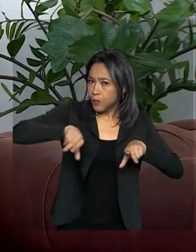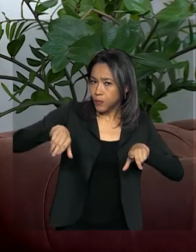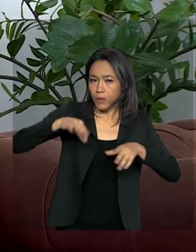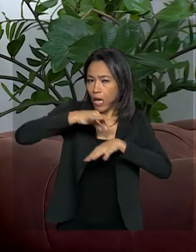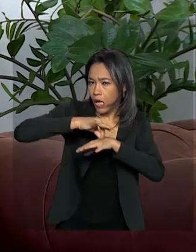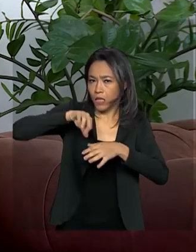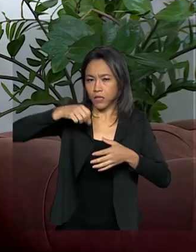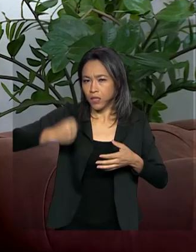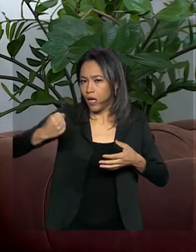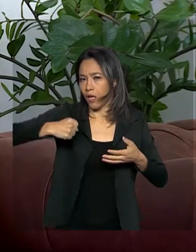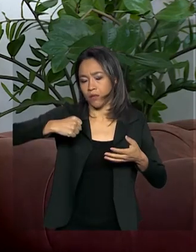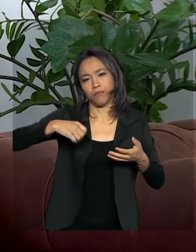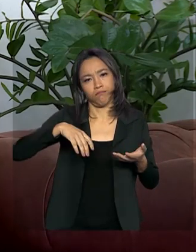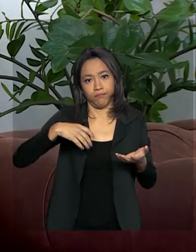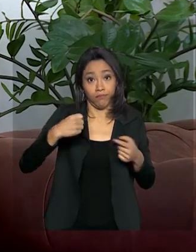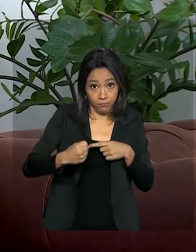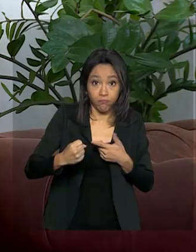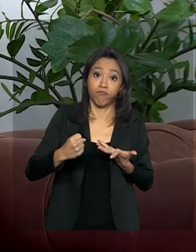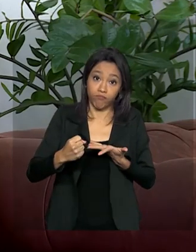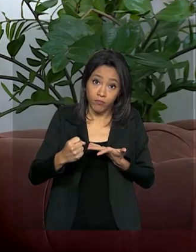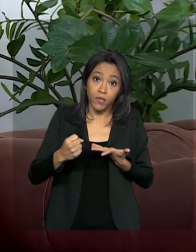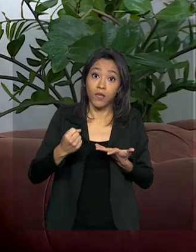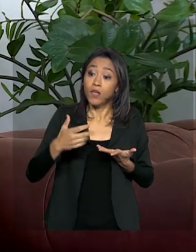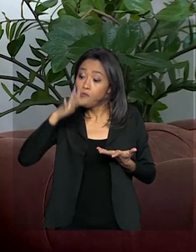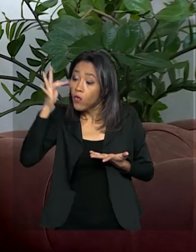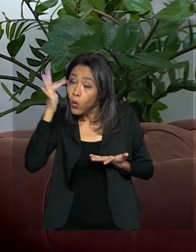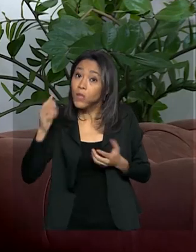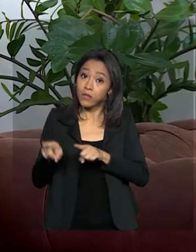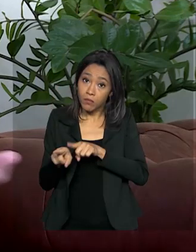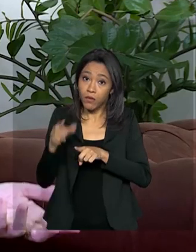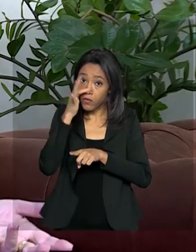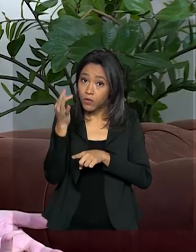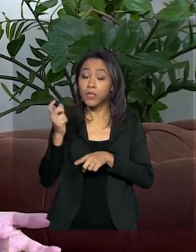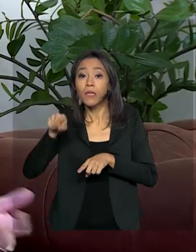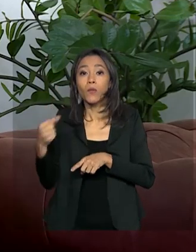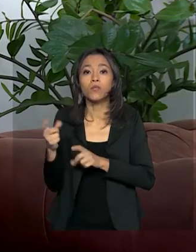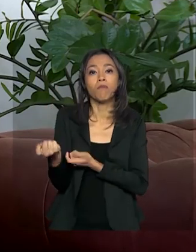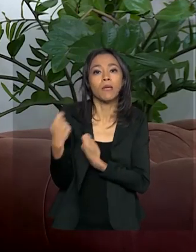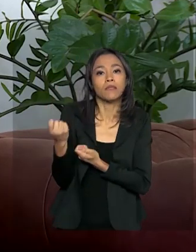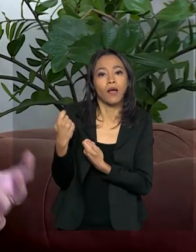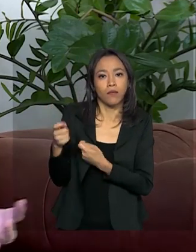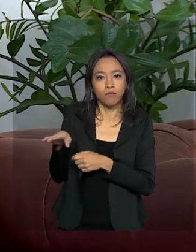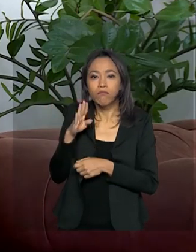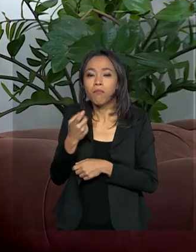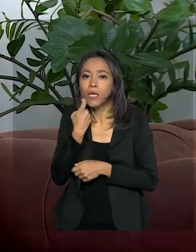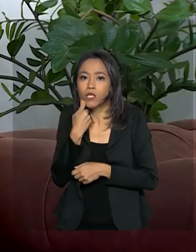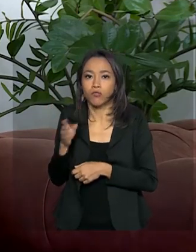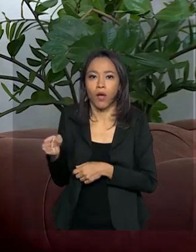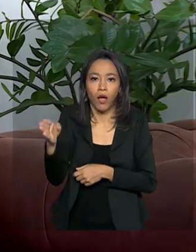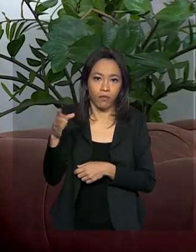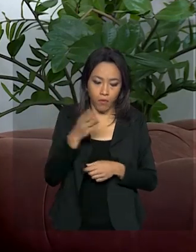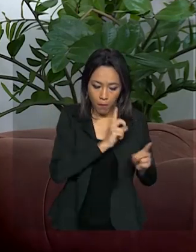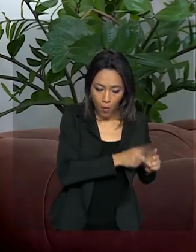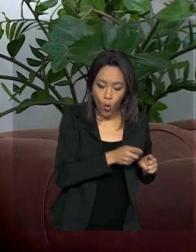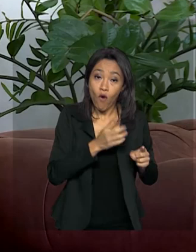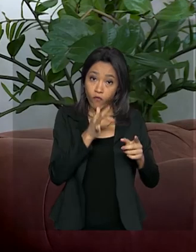a e também leite e flores a os pescados então foi mais ou menos nessa ordem